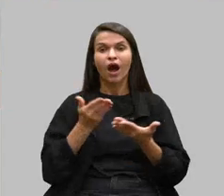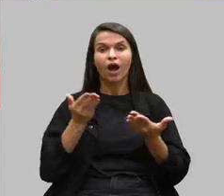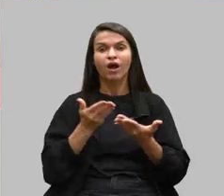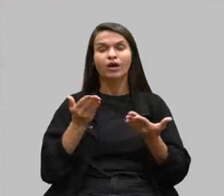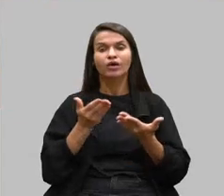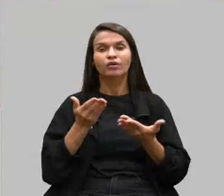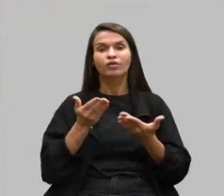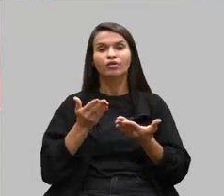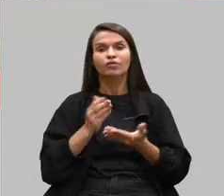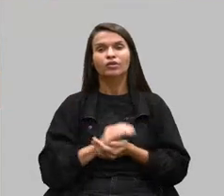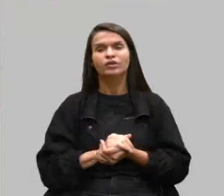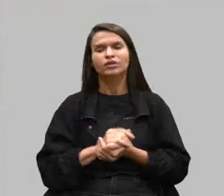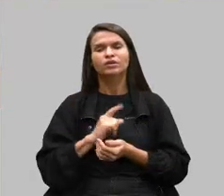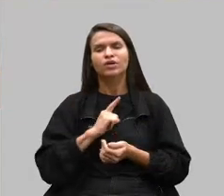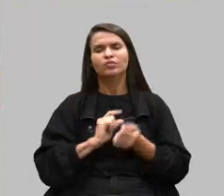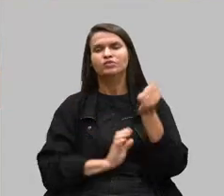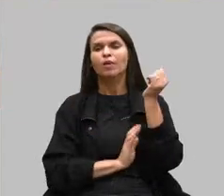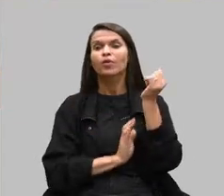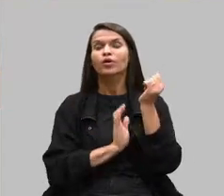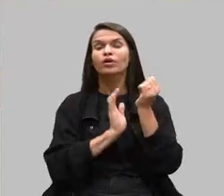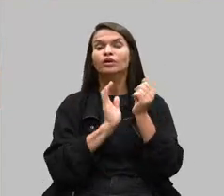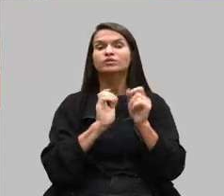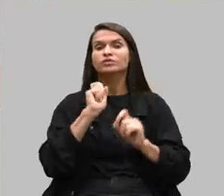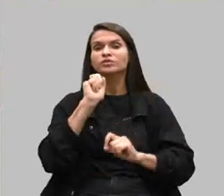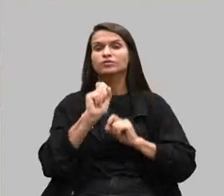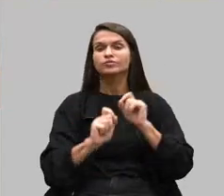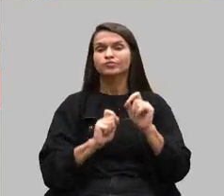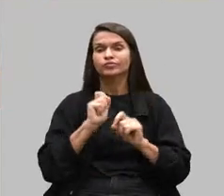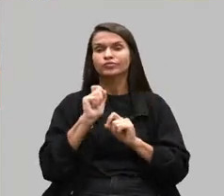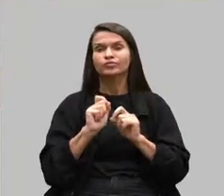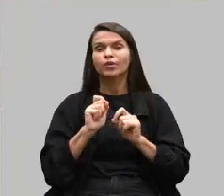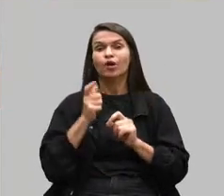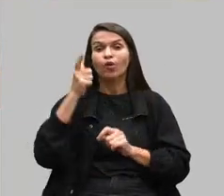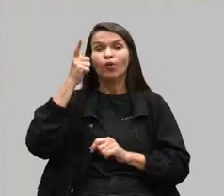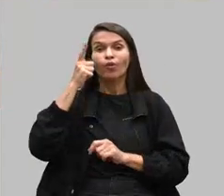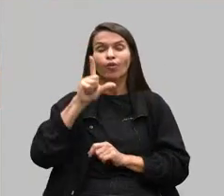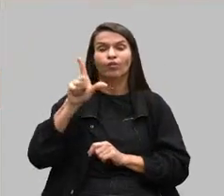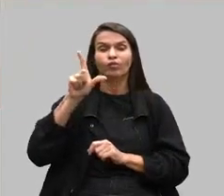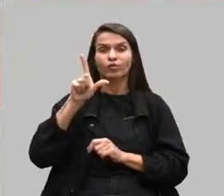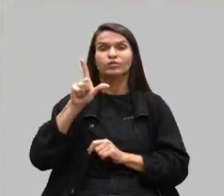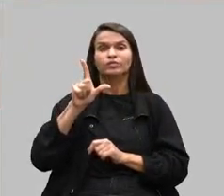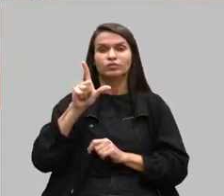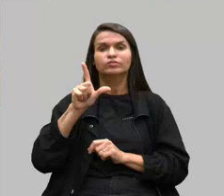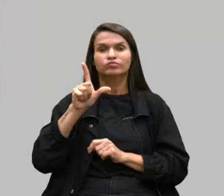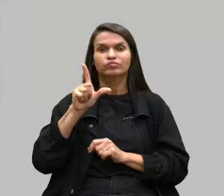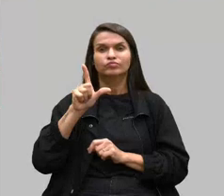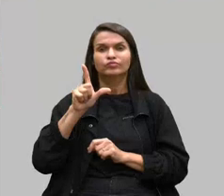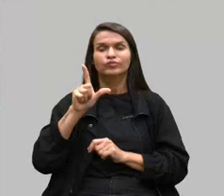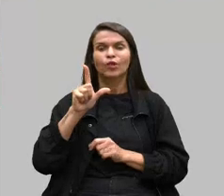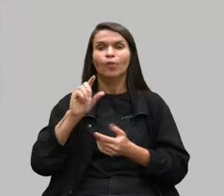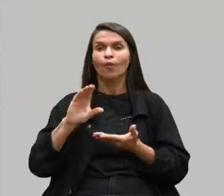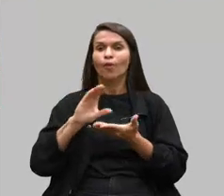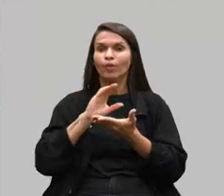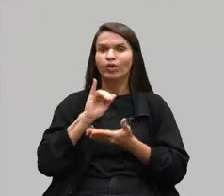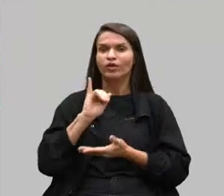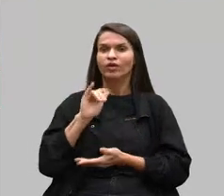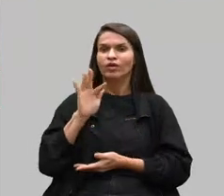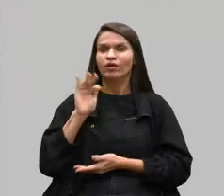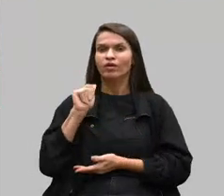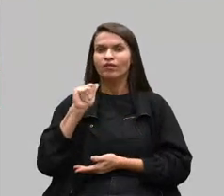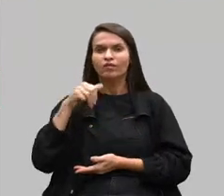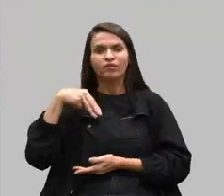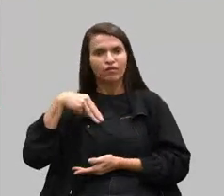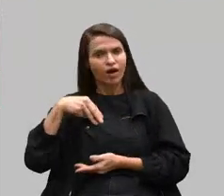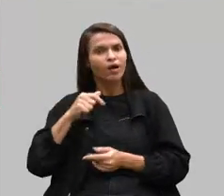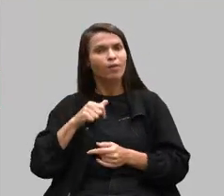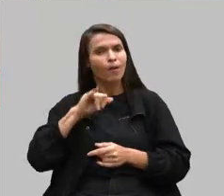a com uma burocracia para para conseguir uma anena do ifan eu aproveito aqui para